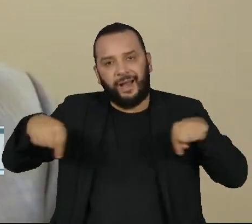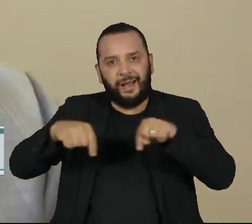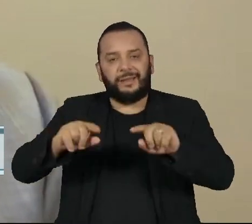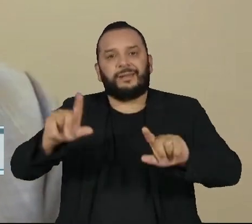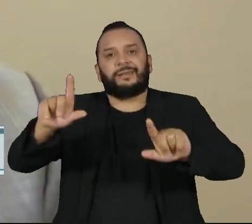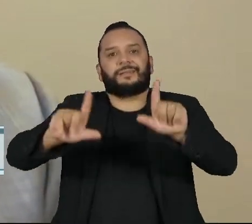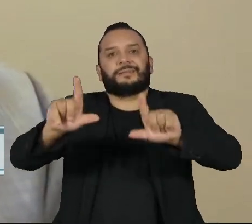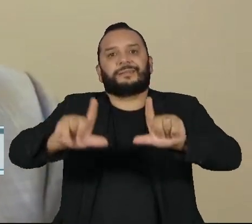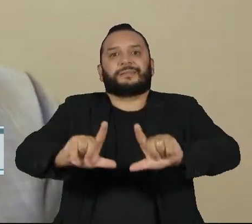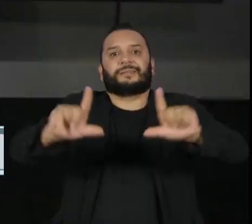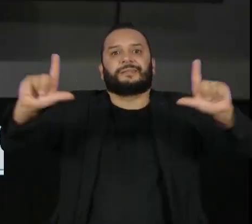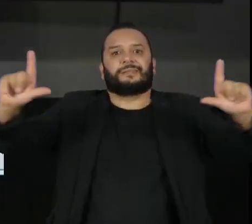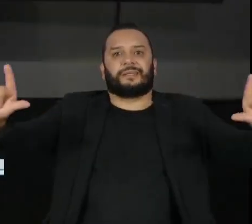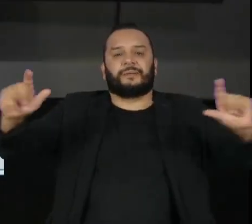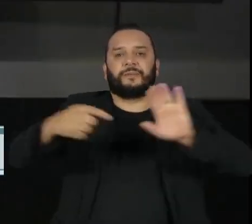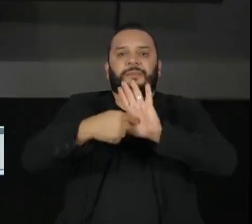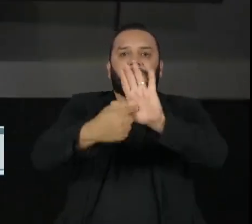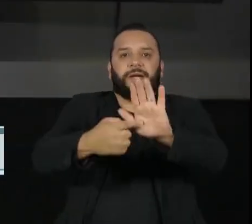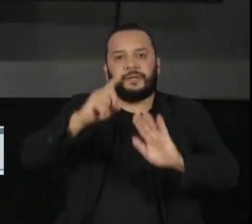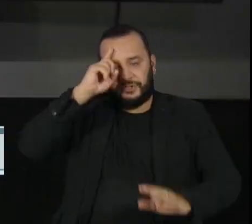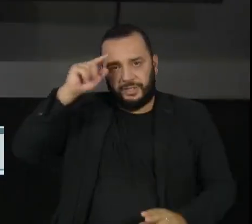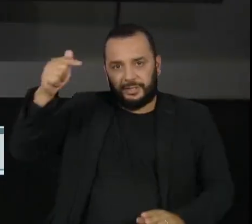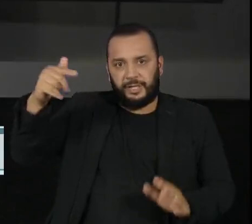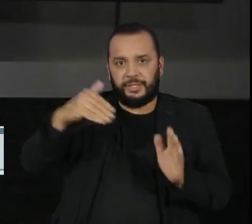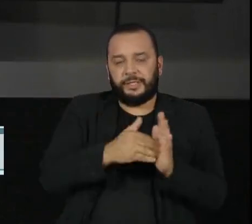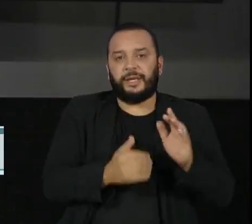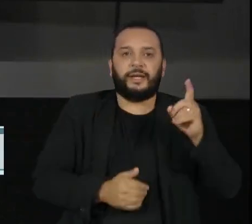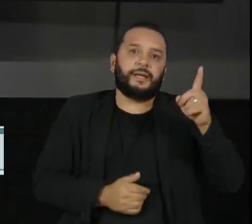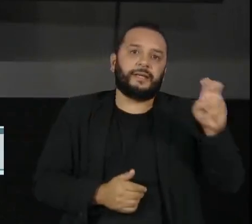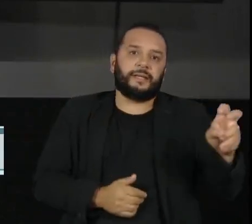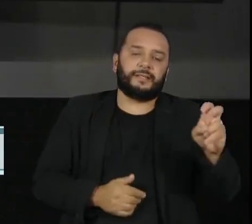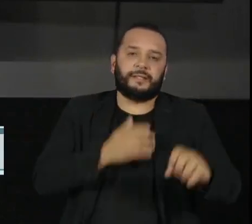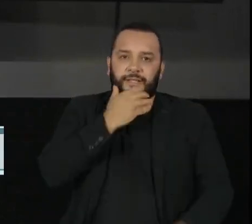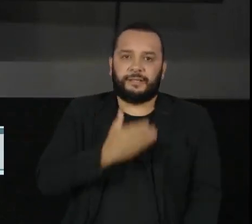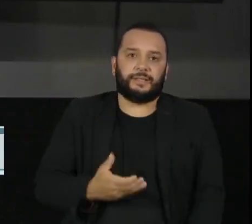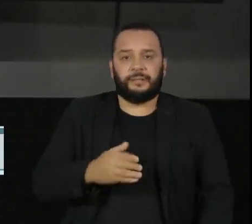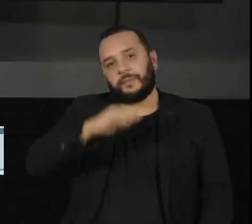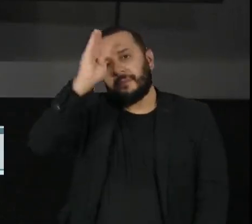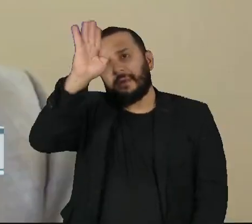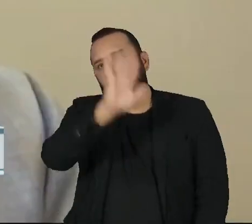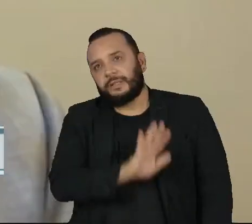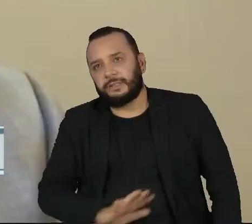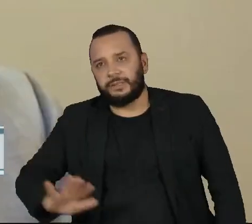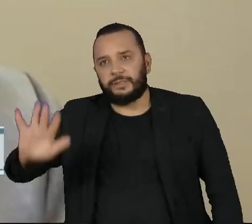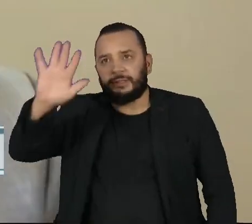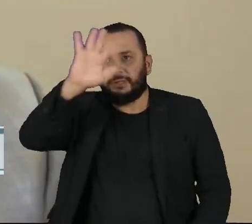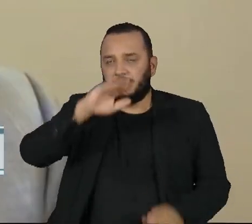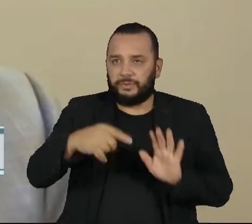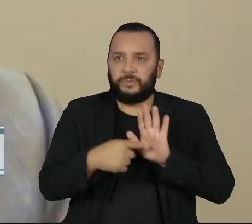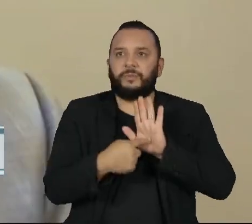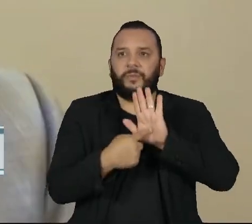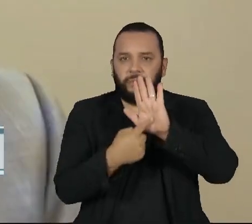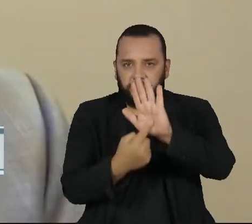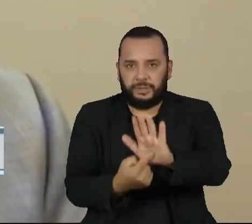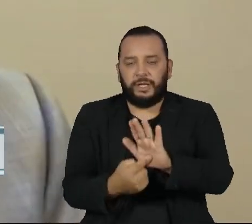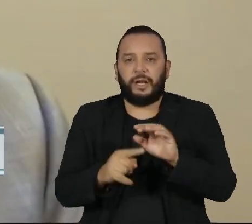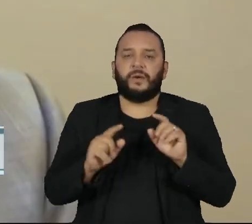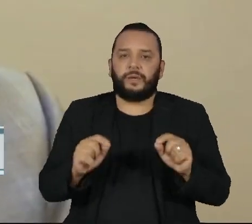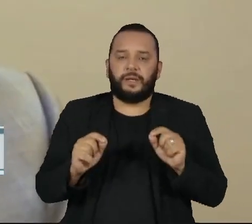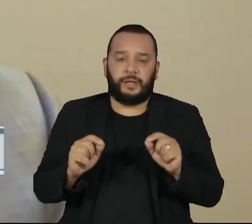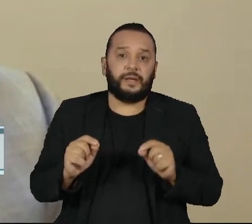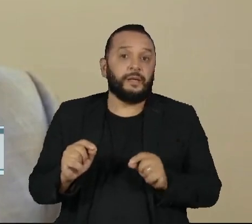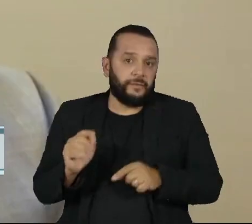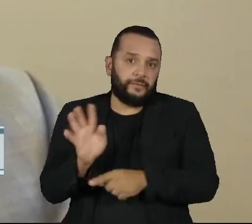filme, vai ser do dia 7 ao dia 15 de dezembro, nos cinemas de todo o Brasil, Silenciosamente, que é o nome do